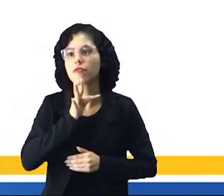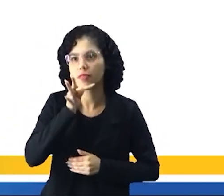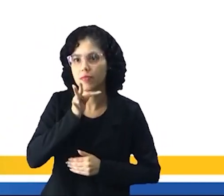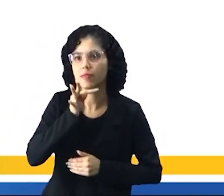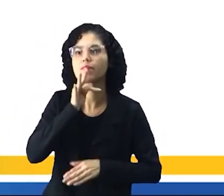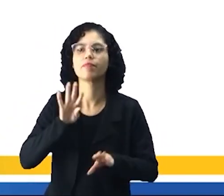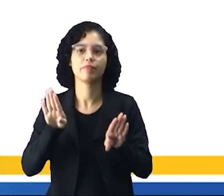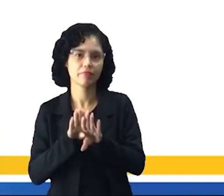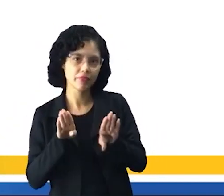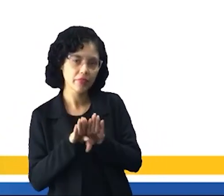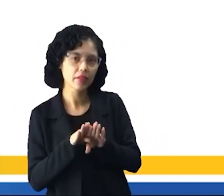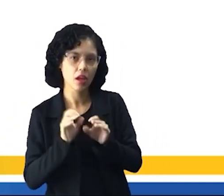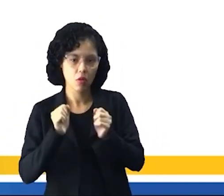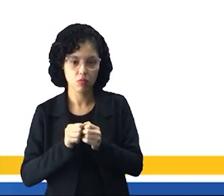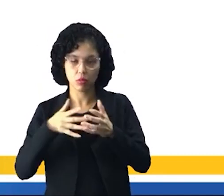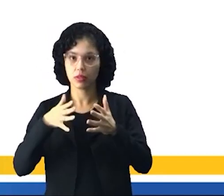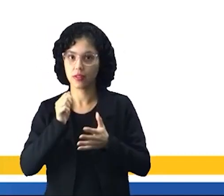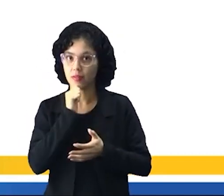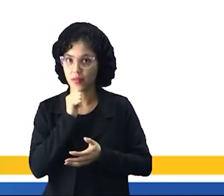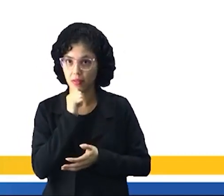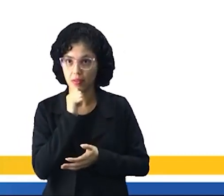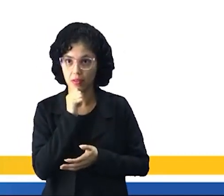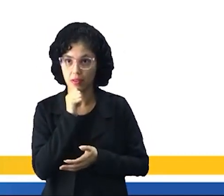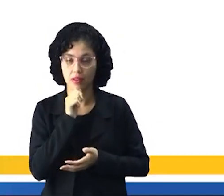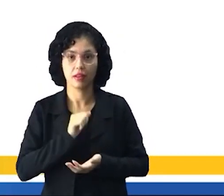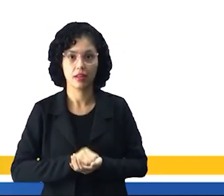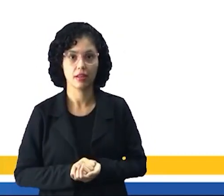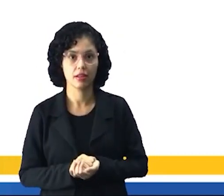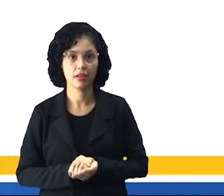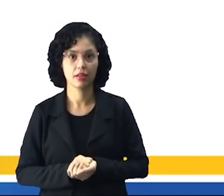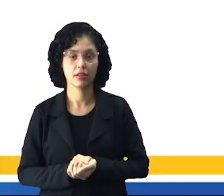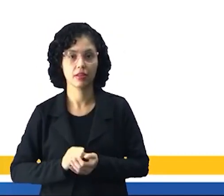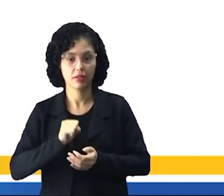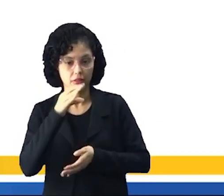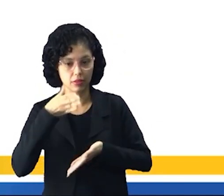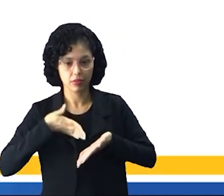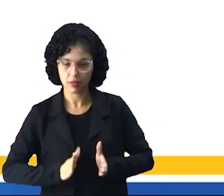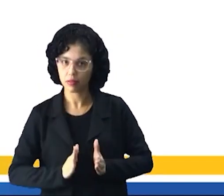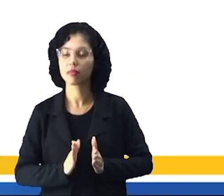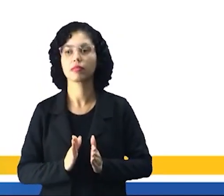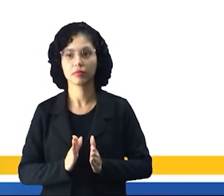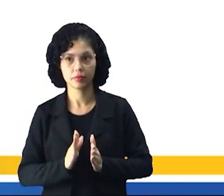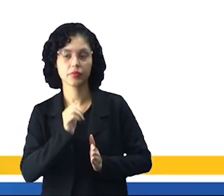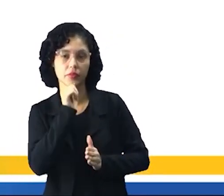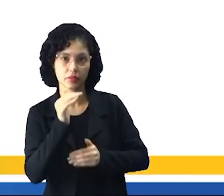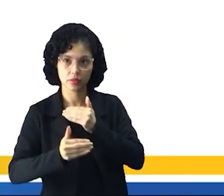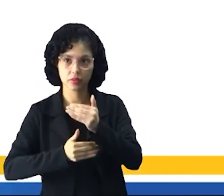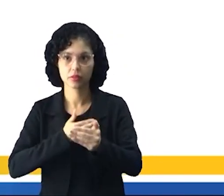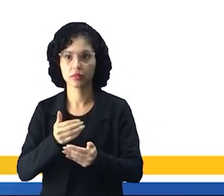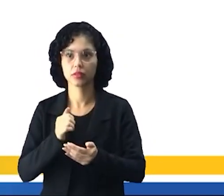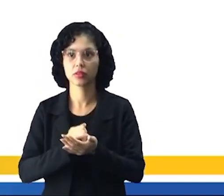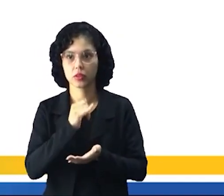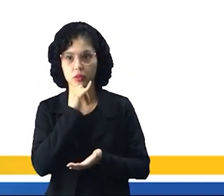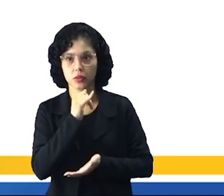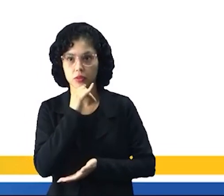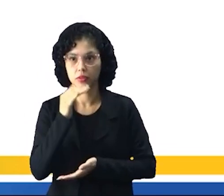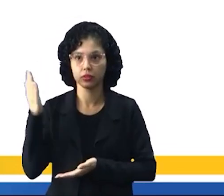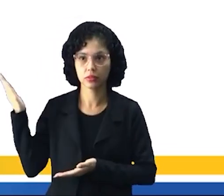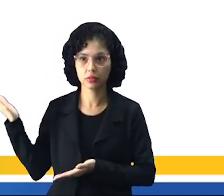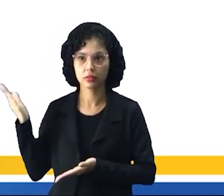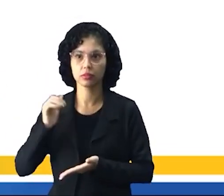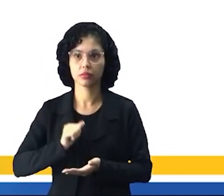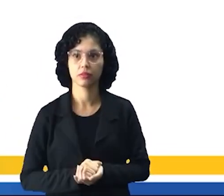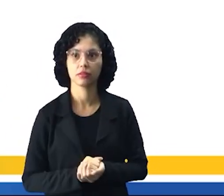assim, e aí eles eclodem ali e o embrião nasce, né? O feto nasce, desenvolvendo. A gente tem o exemplo do